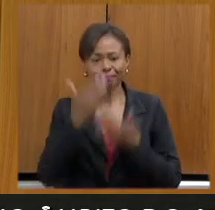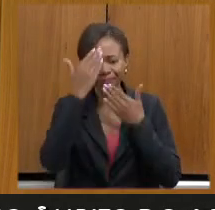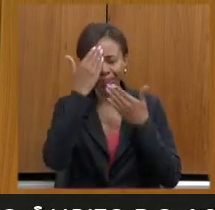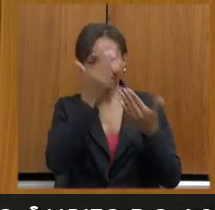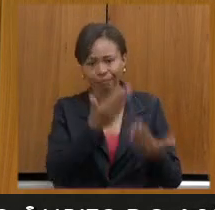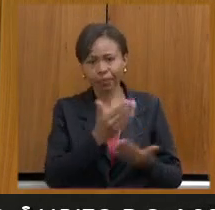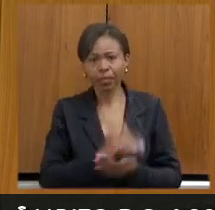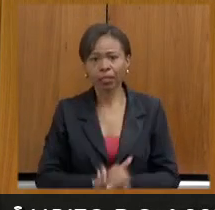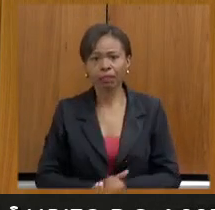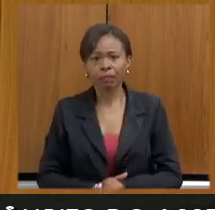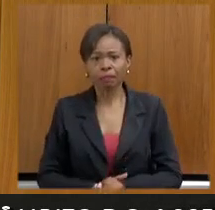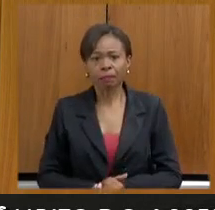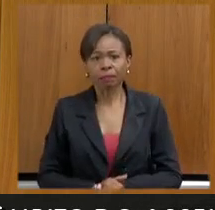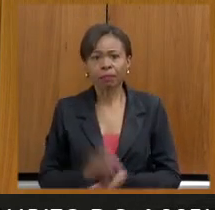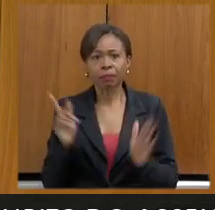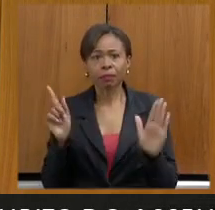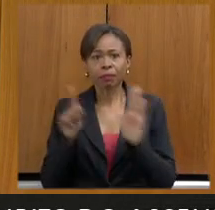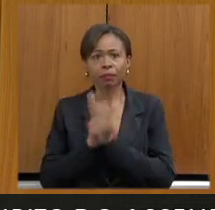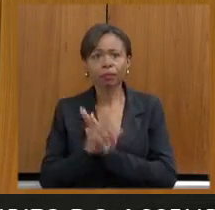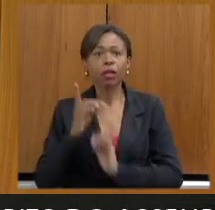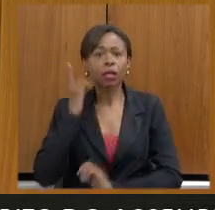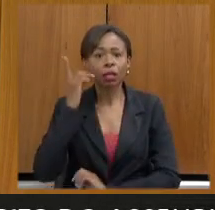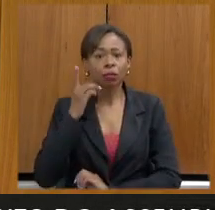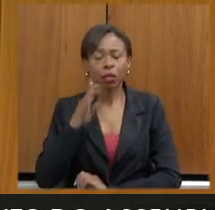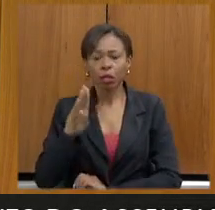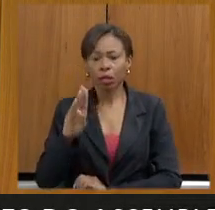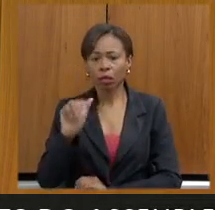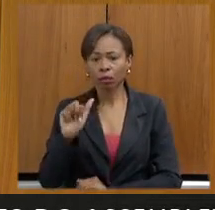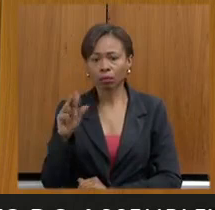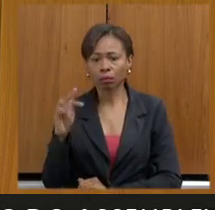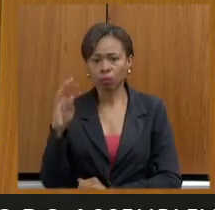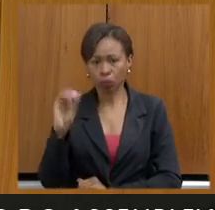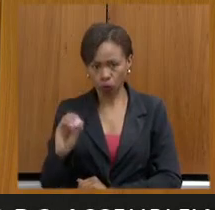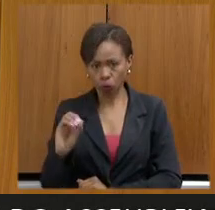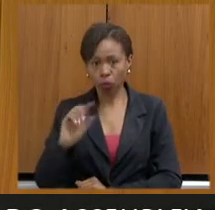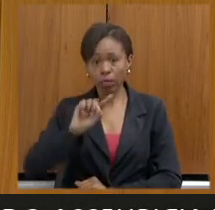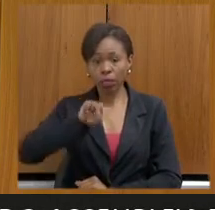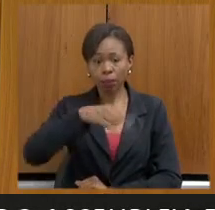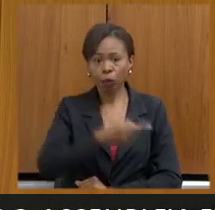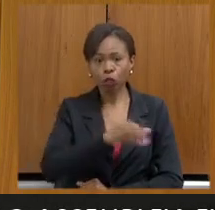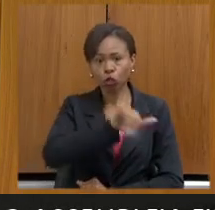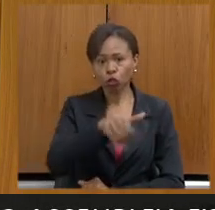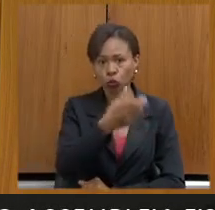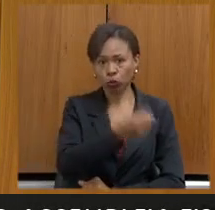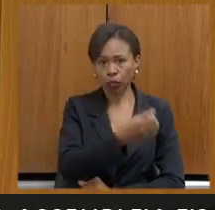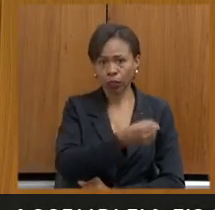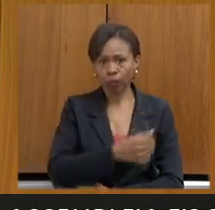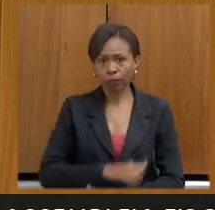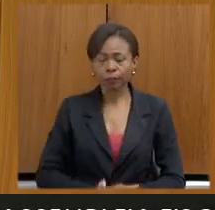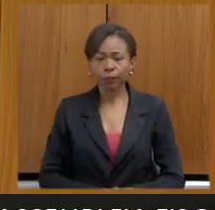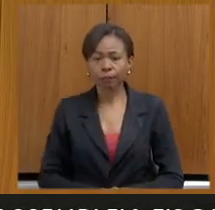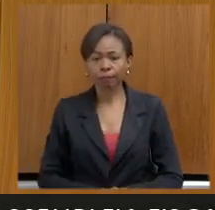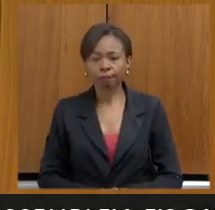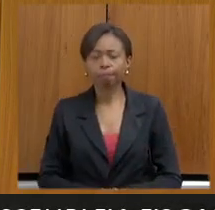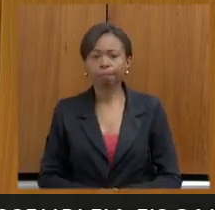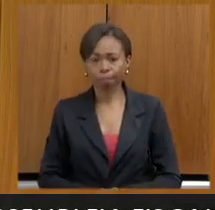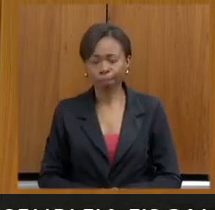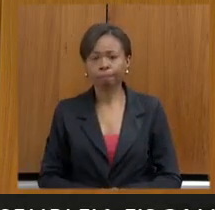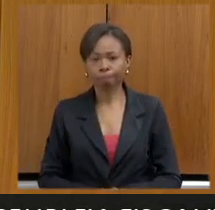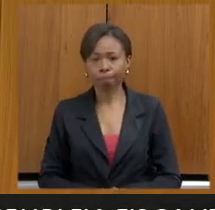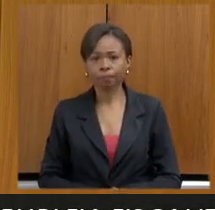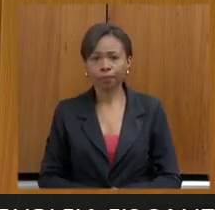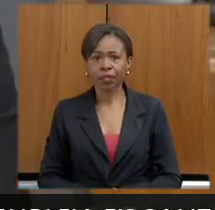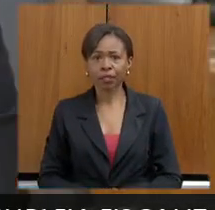palavra para seu questionamento eurodeputado bartor depois seguido o deputado João Leite Presidente aqui